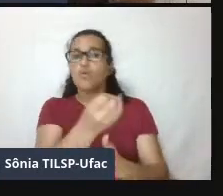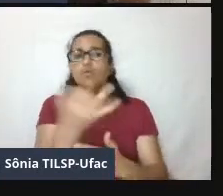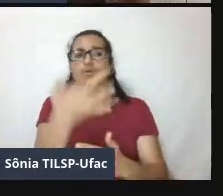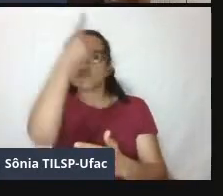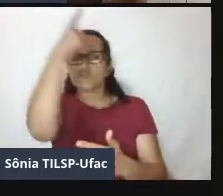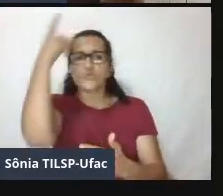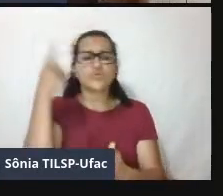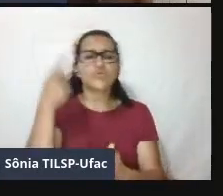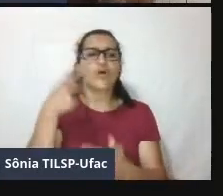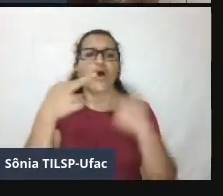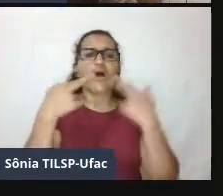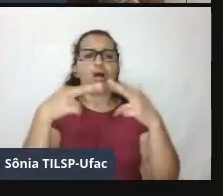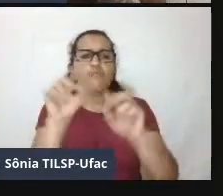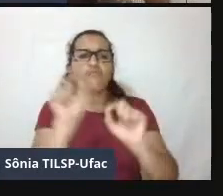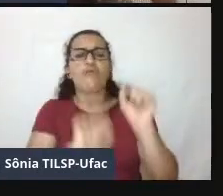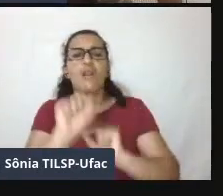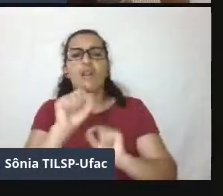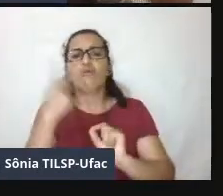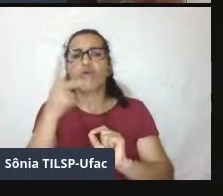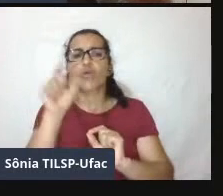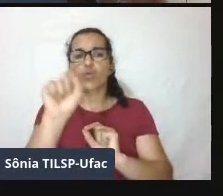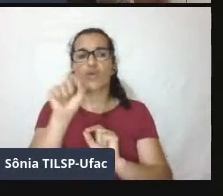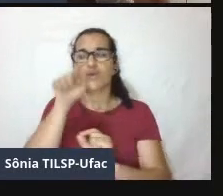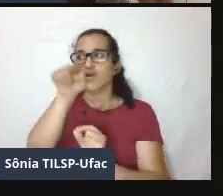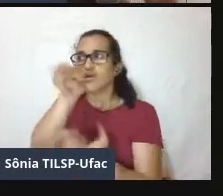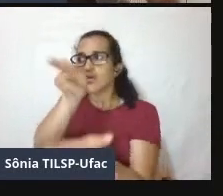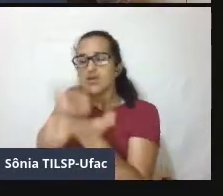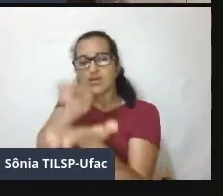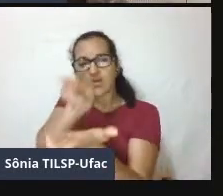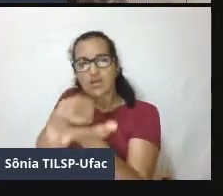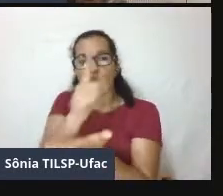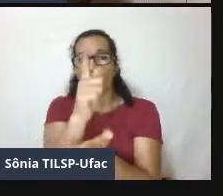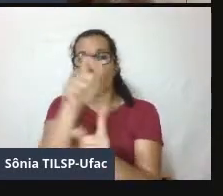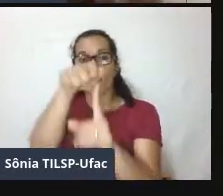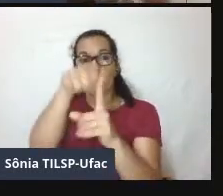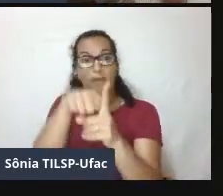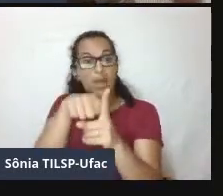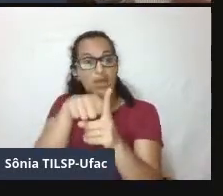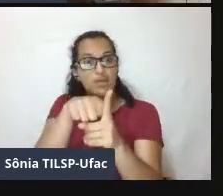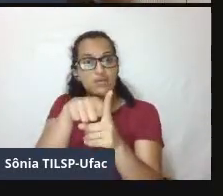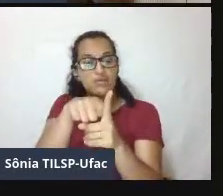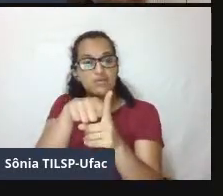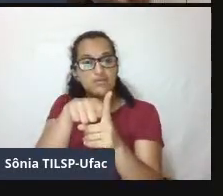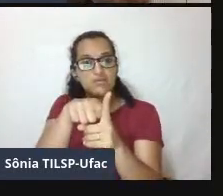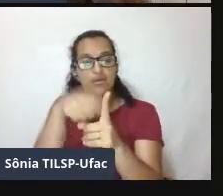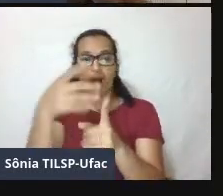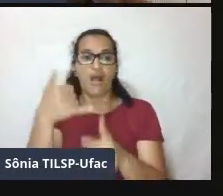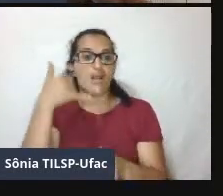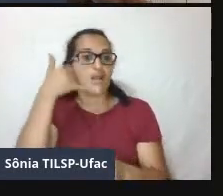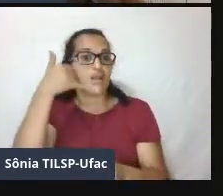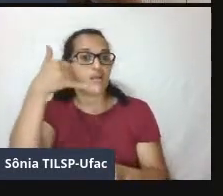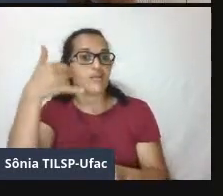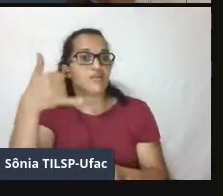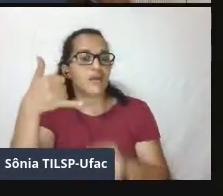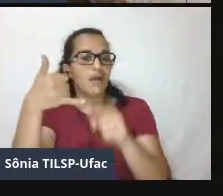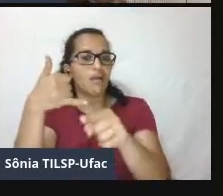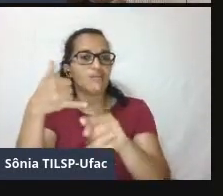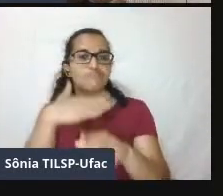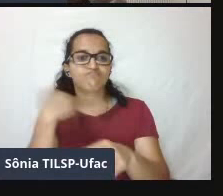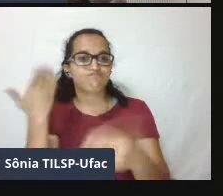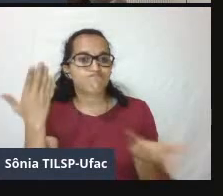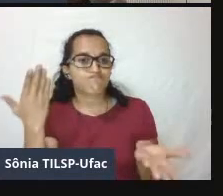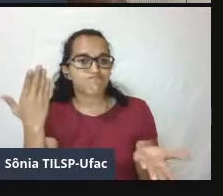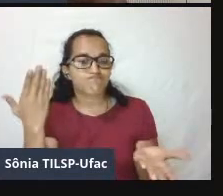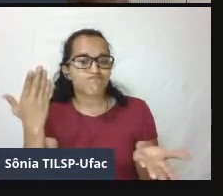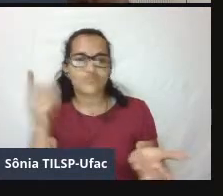escutam relatos assim, ele ficou internado 1 mês e foi 1 mês que a mãe não viu. Aí recebeu uma ligação de que ele tinha ido a óbito. Isso não é